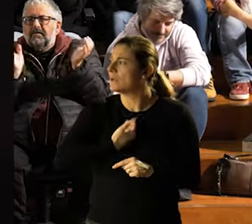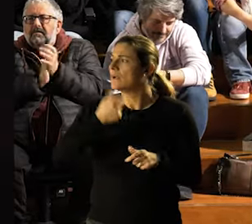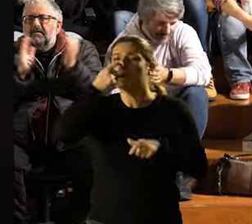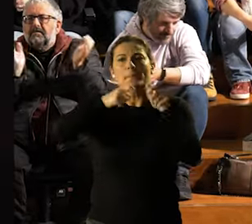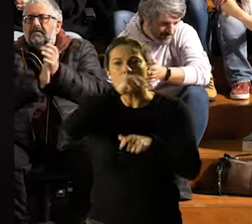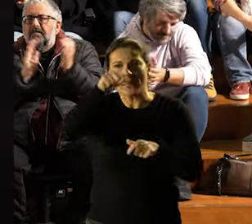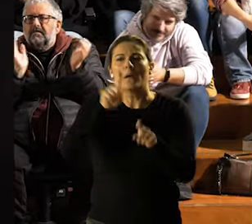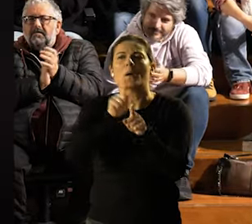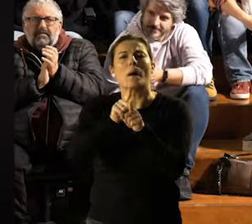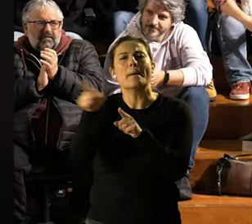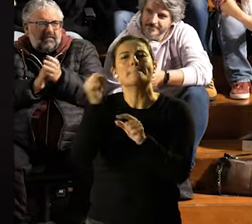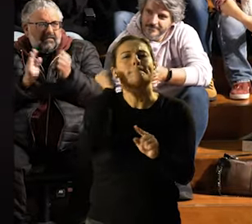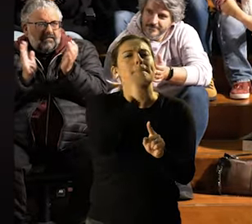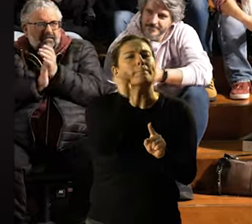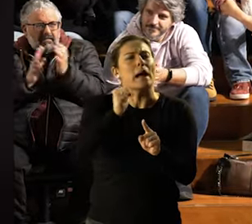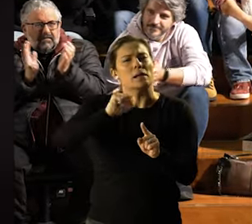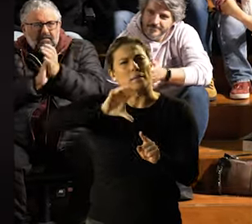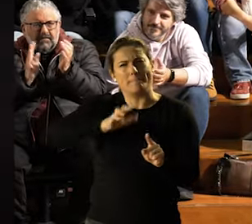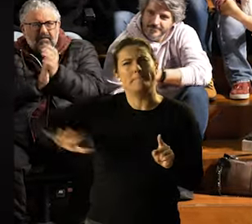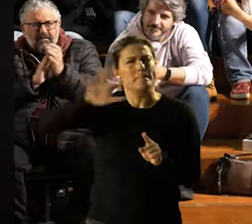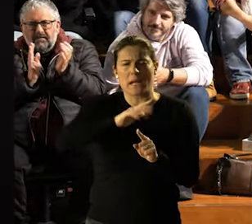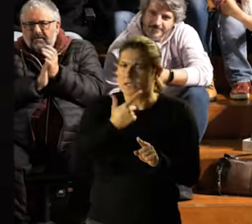tombar não matam uma